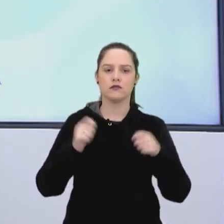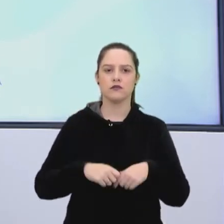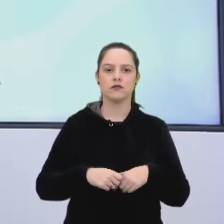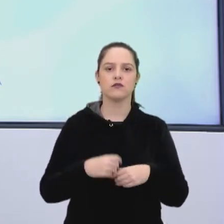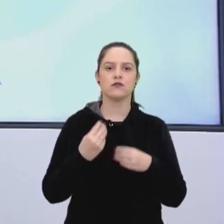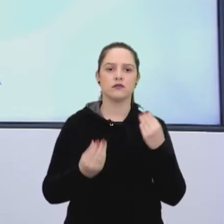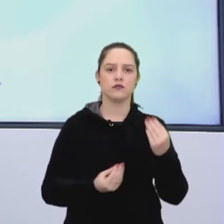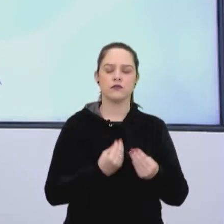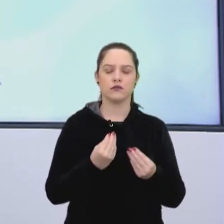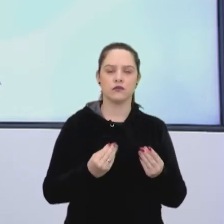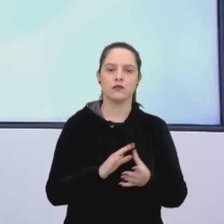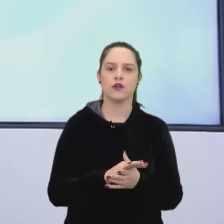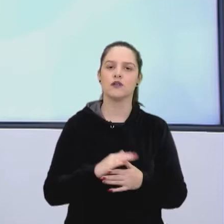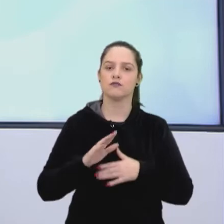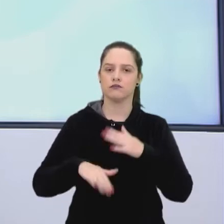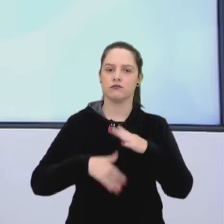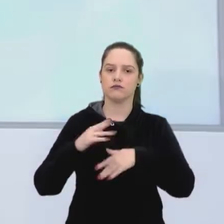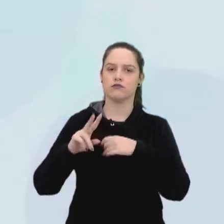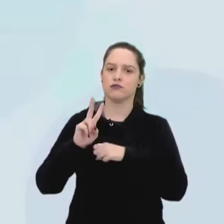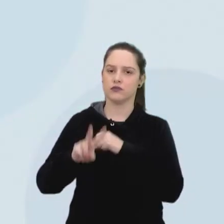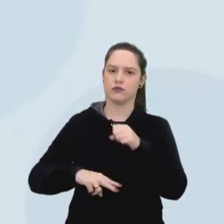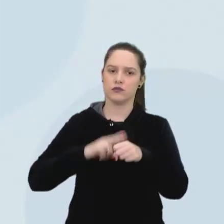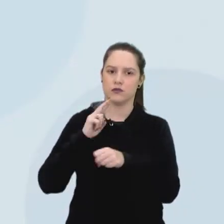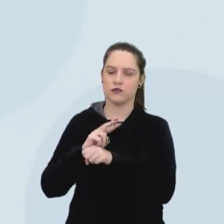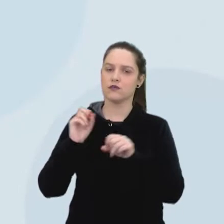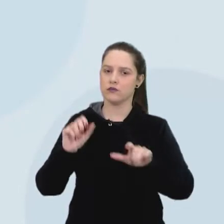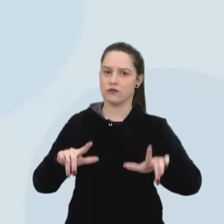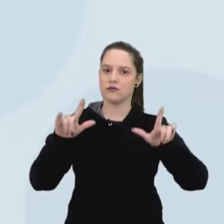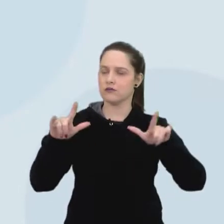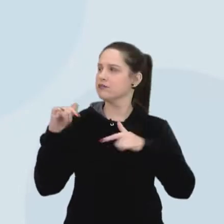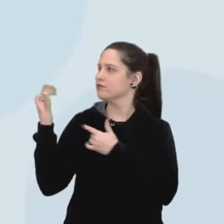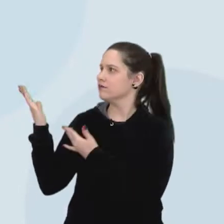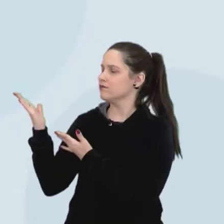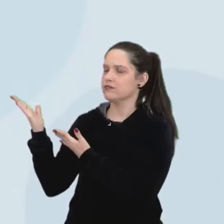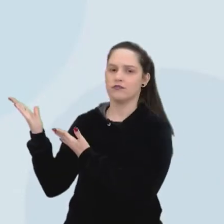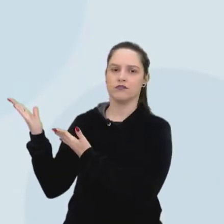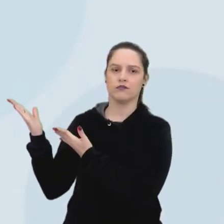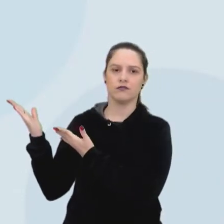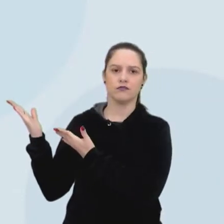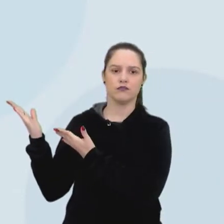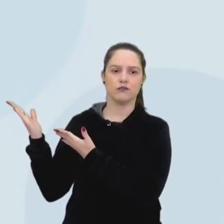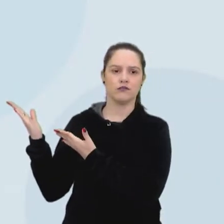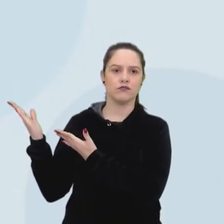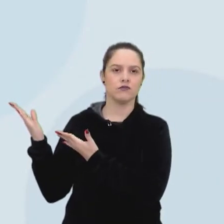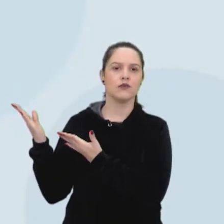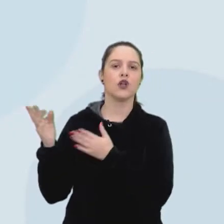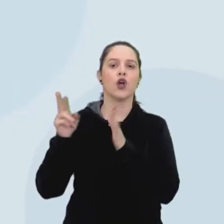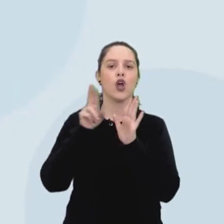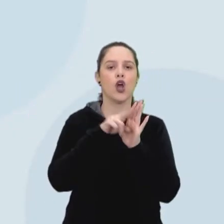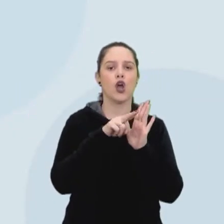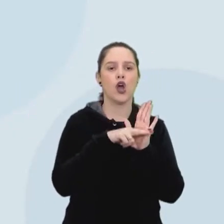o desenvolvimento sustentável na próxima tela, né, que é de um relatório, né, o relatório de Brundtland,